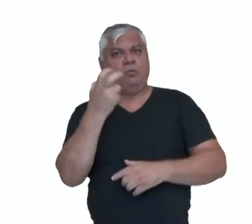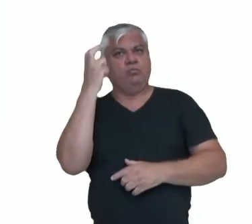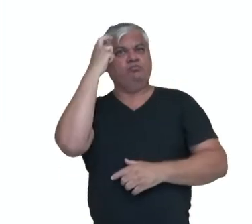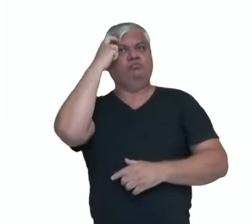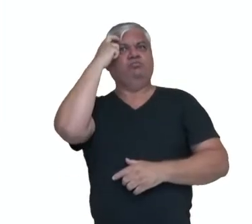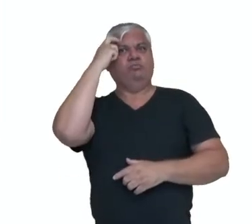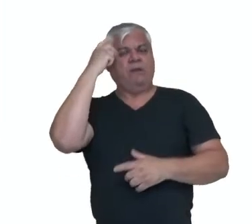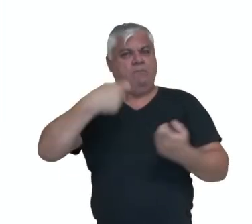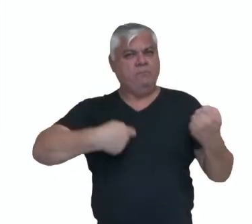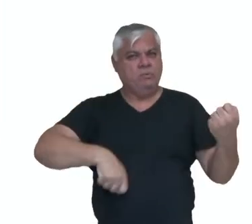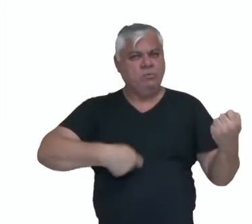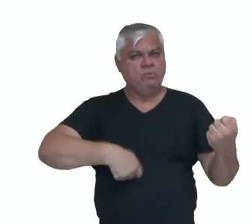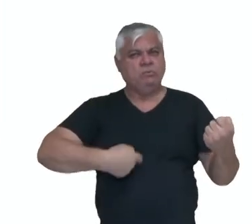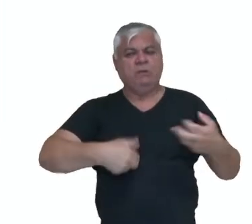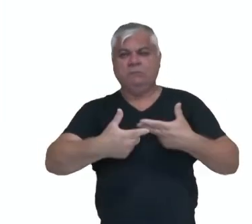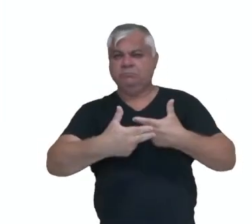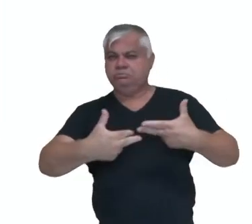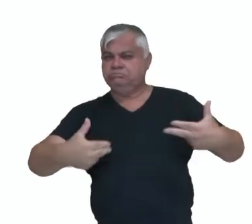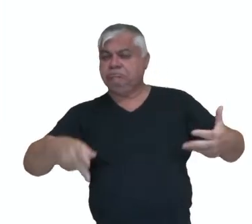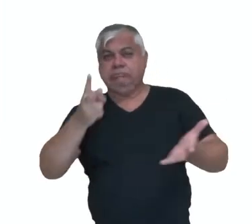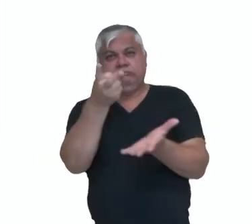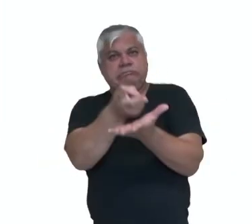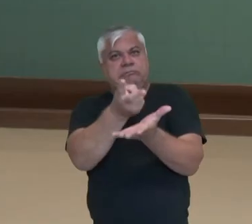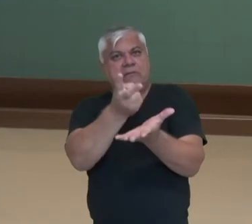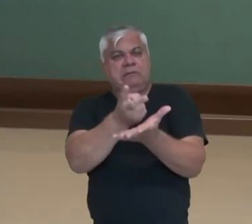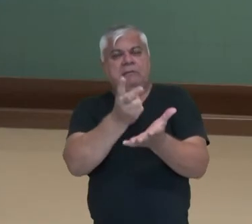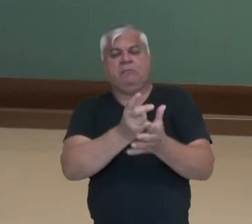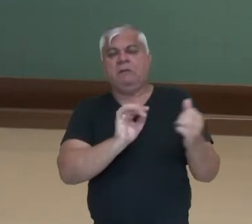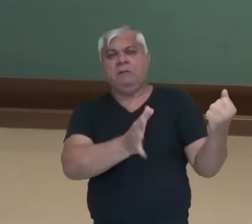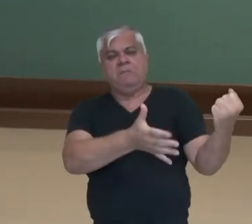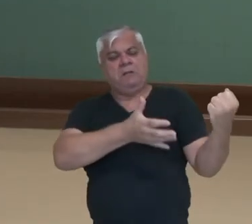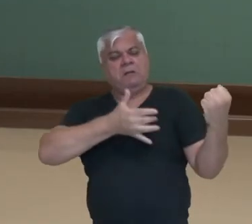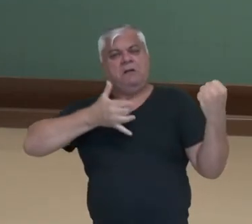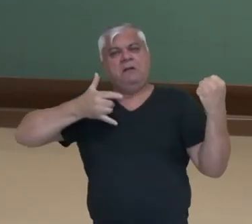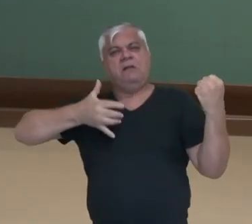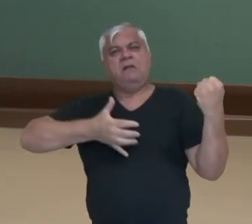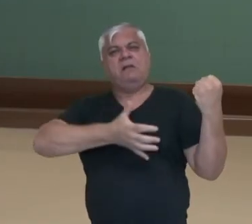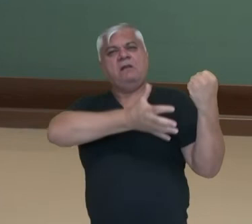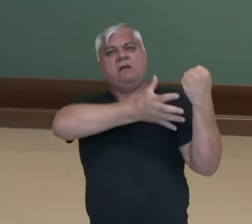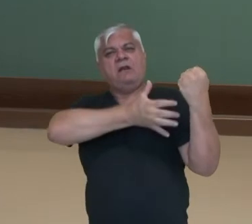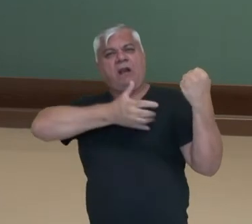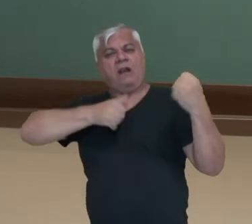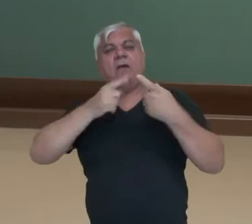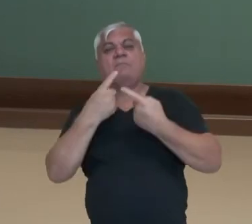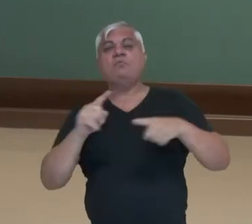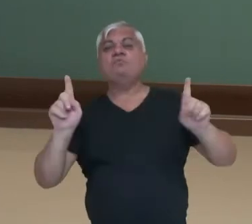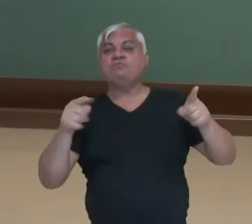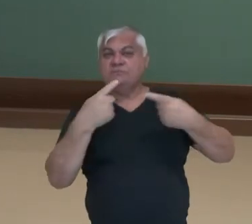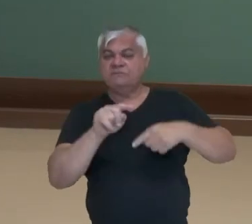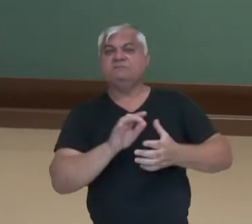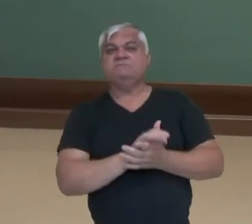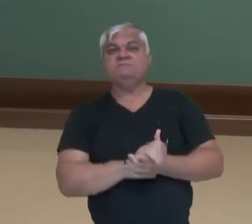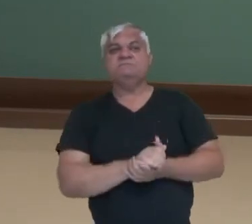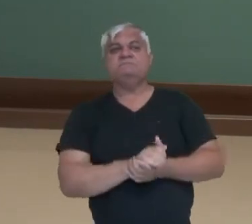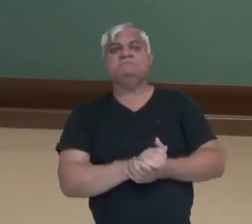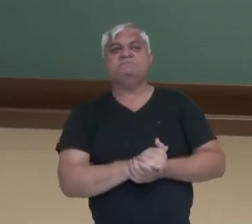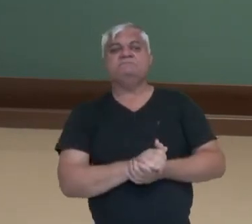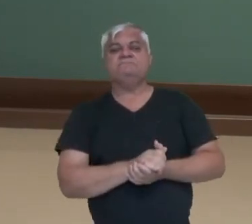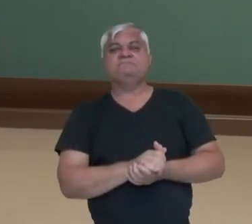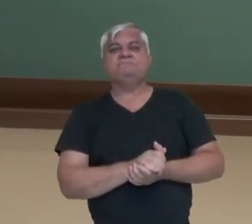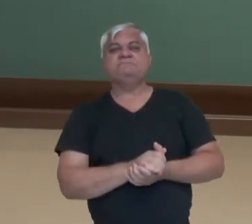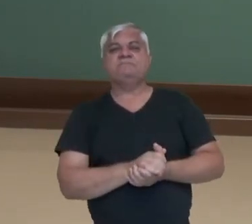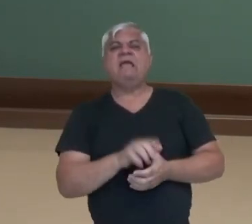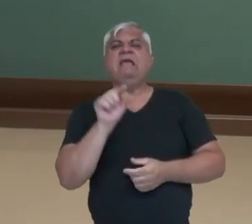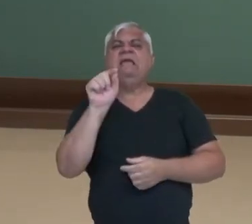inclusive na música, né, sempre ligado com uma harpa e tal, né, uma cítara também, né, uma lira, na verdade. E aí, quem